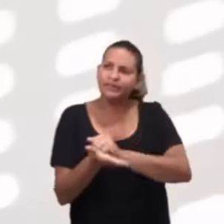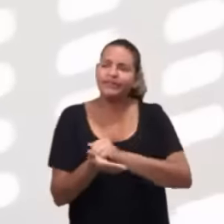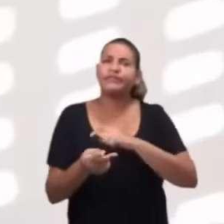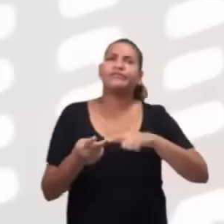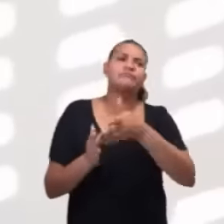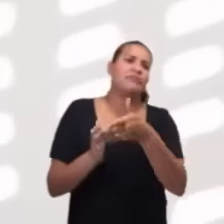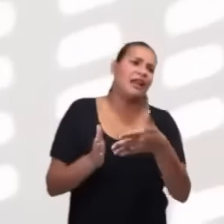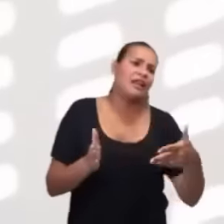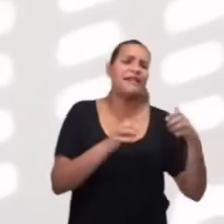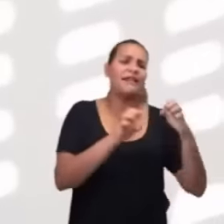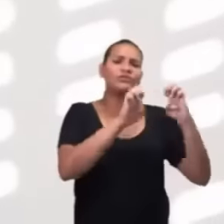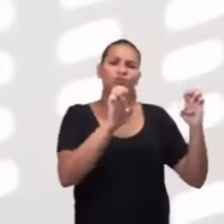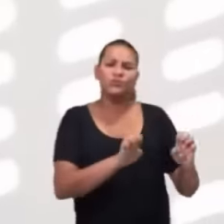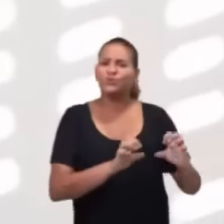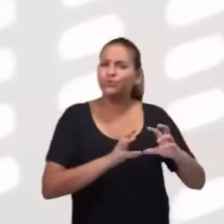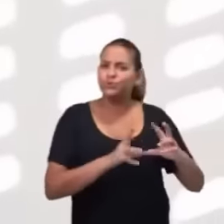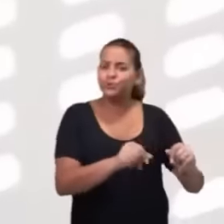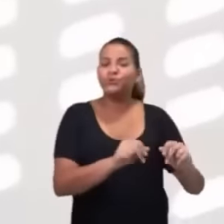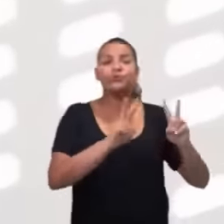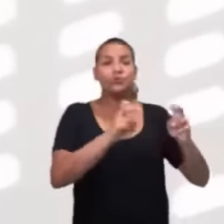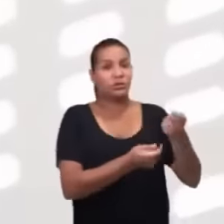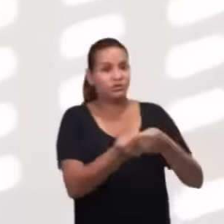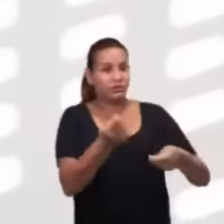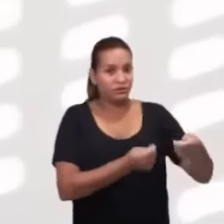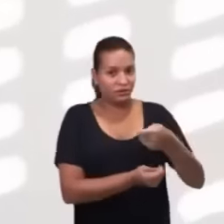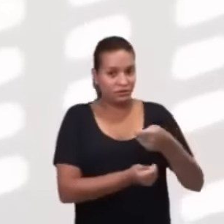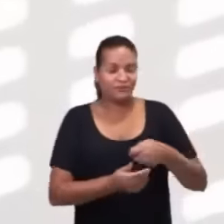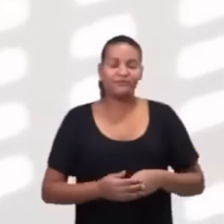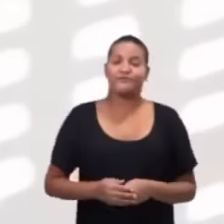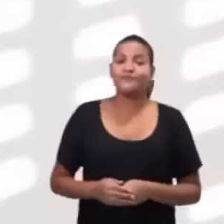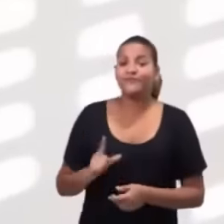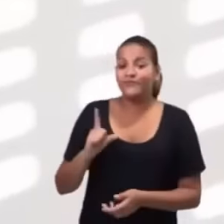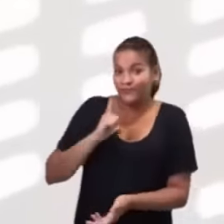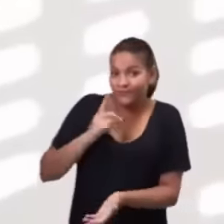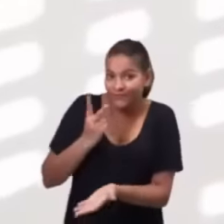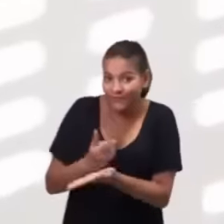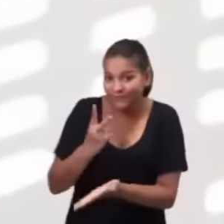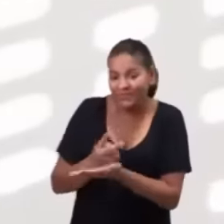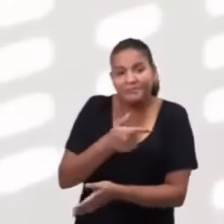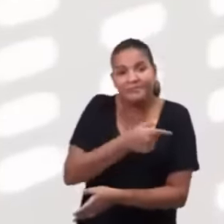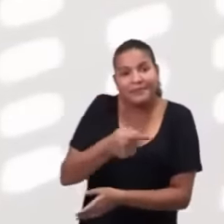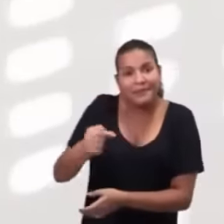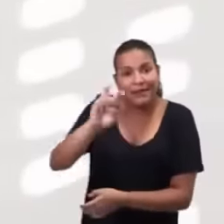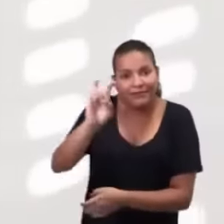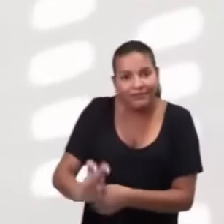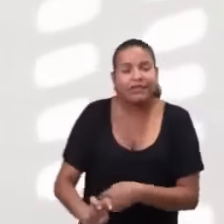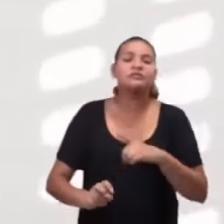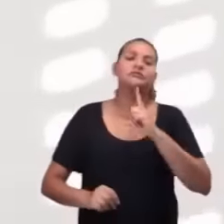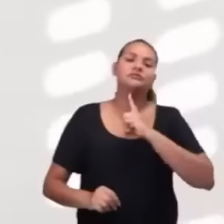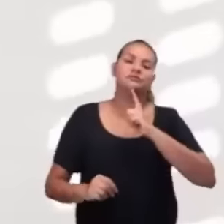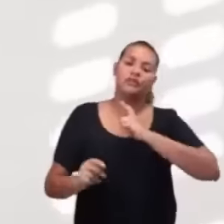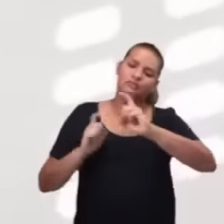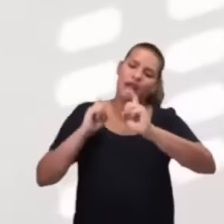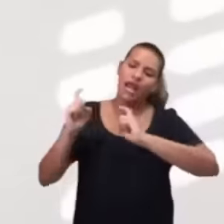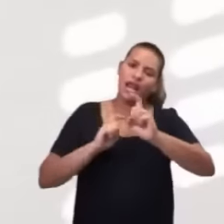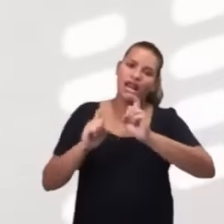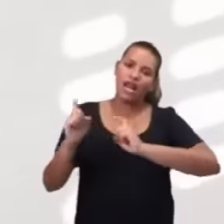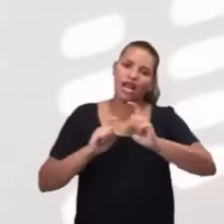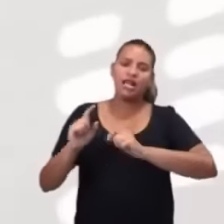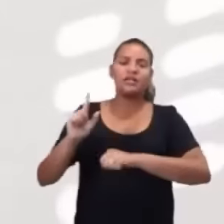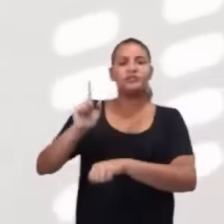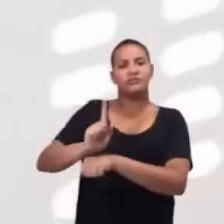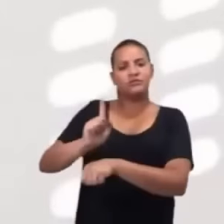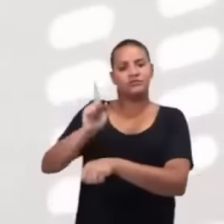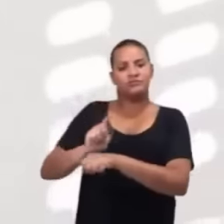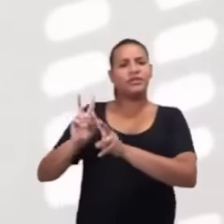Todas as quintas-feiras nós reunimos os nossos diretores e lá nós colocamos todos os assuntos em pauta.